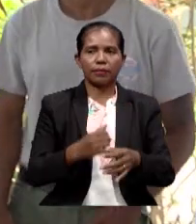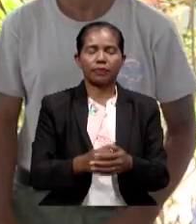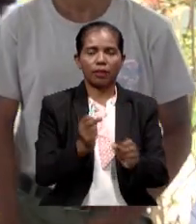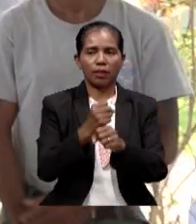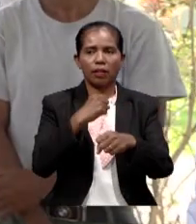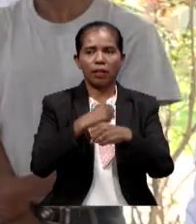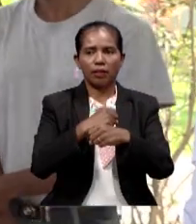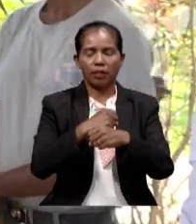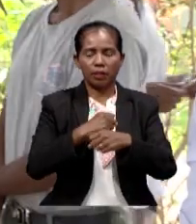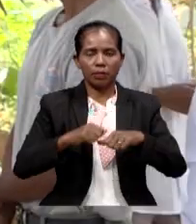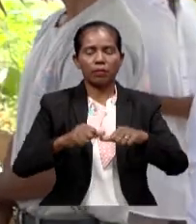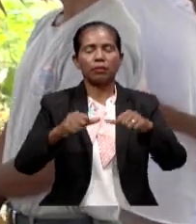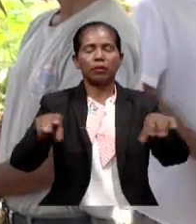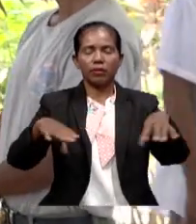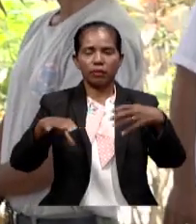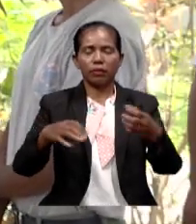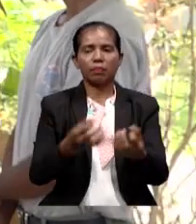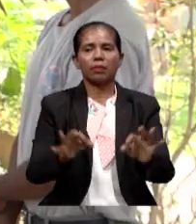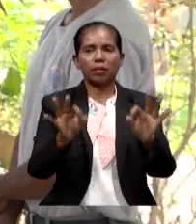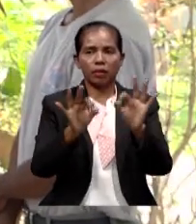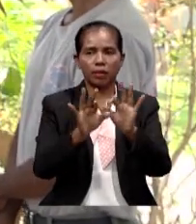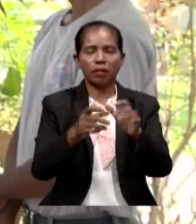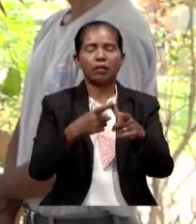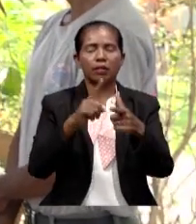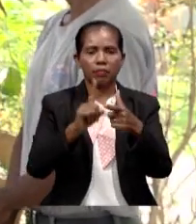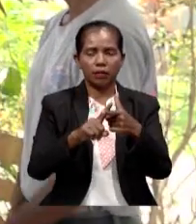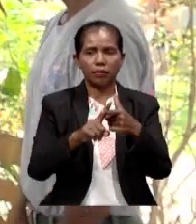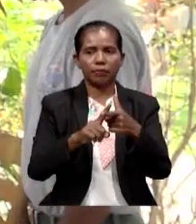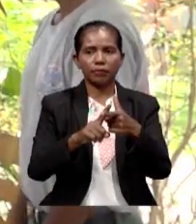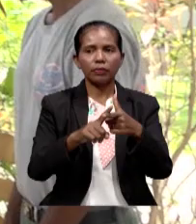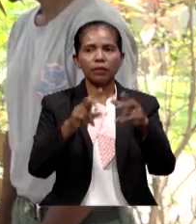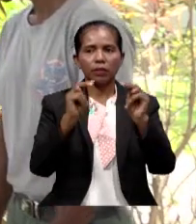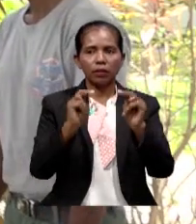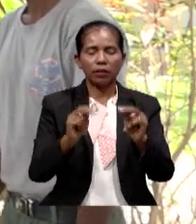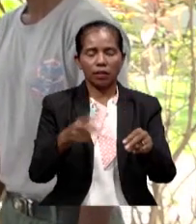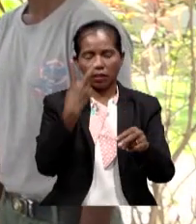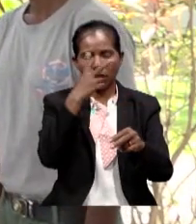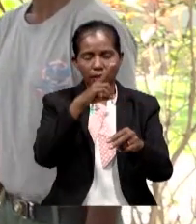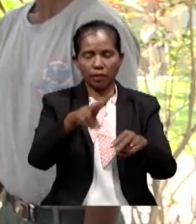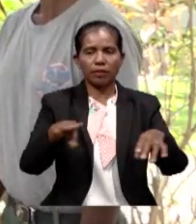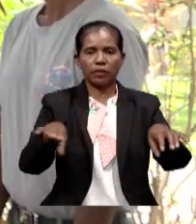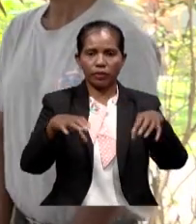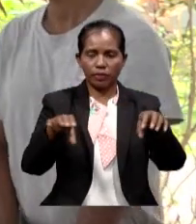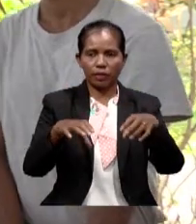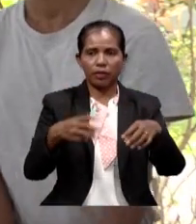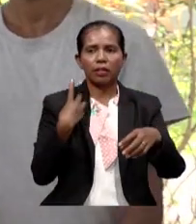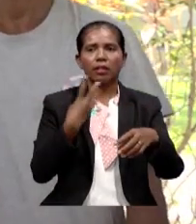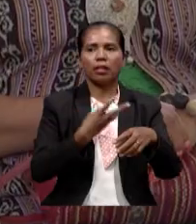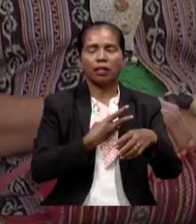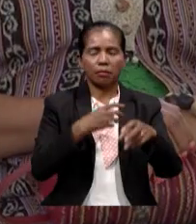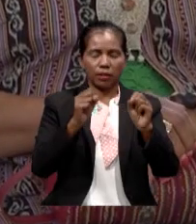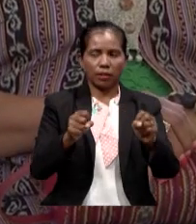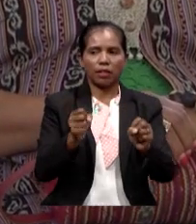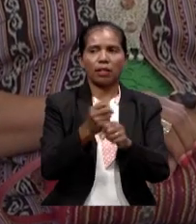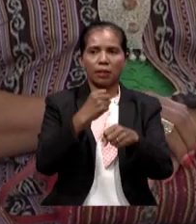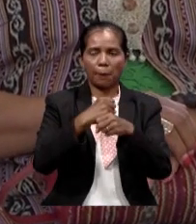a associação baúin, ne prioridade pertama. Tu ir fila fali mai, tem que are serviço, neve a membros tira tem que ralo, tira